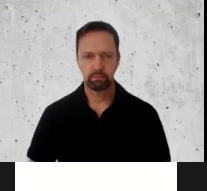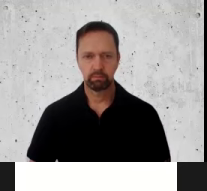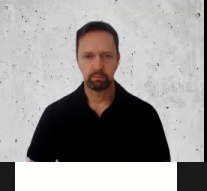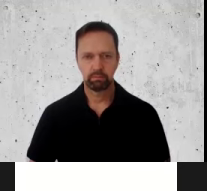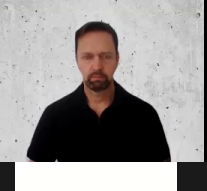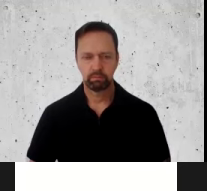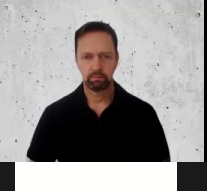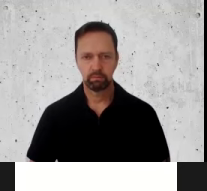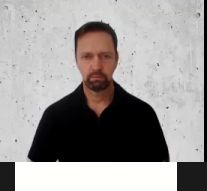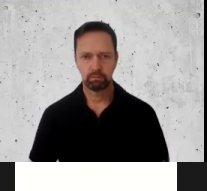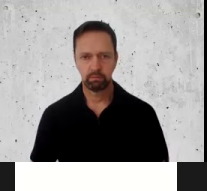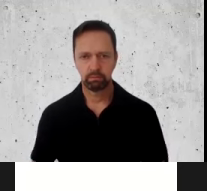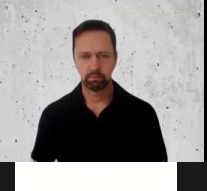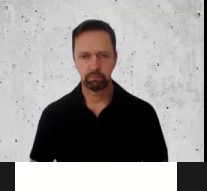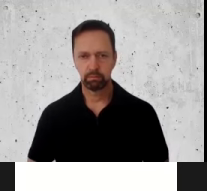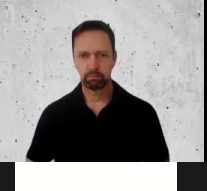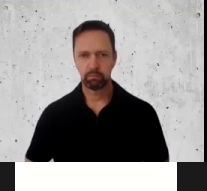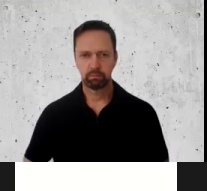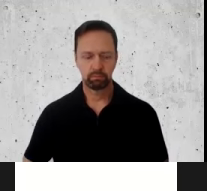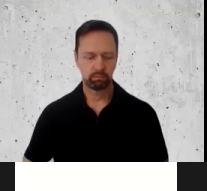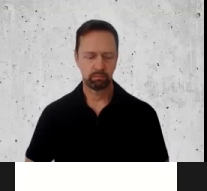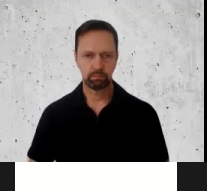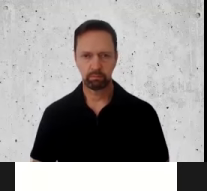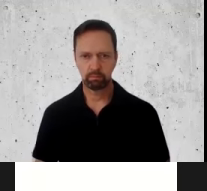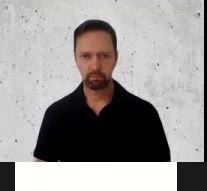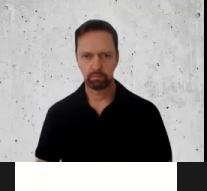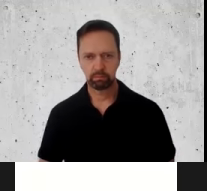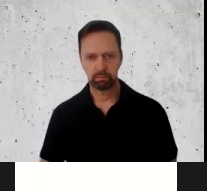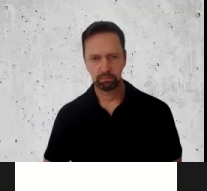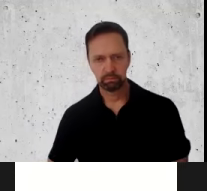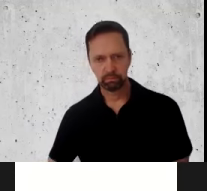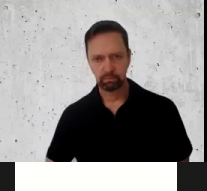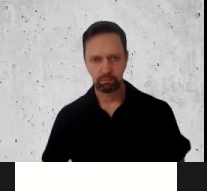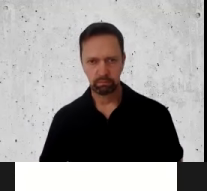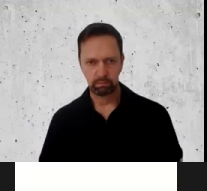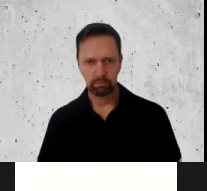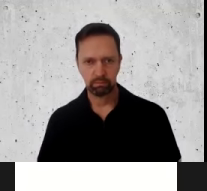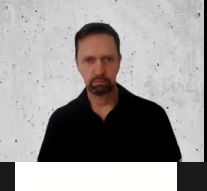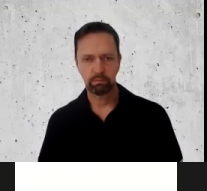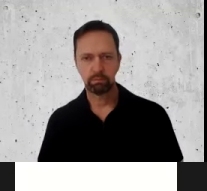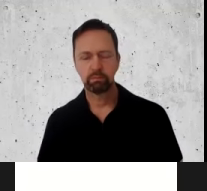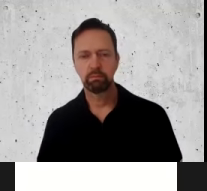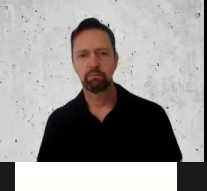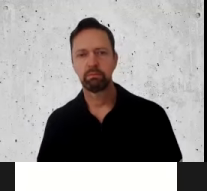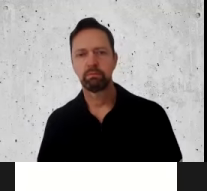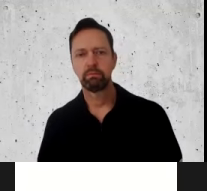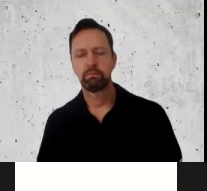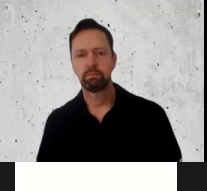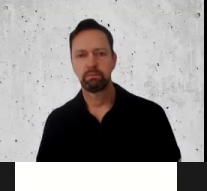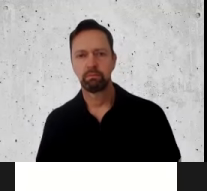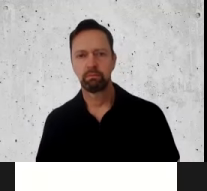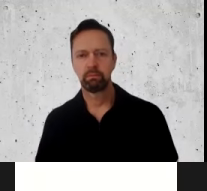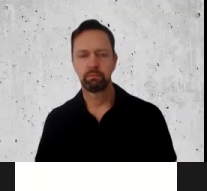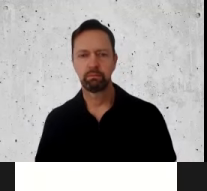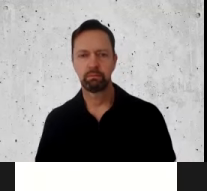efeito sobre crédito sem garantias não teve nenhum, e com garantias teve. Então você teve aliado a isso uma mudança na ordem